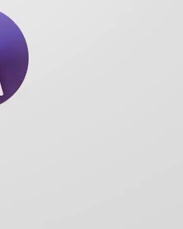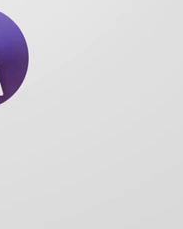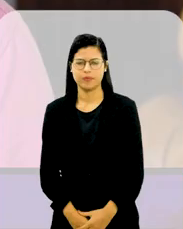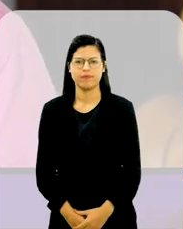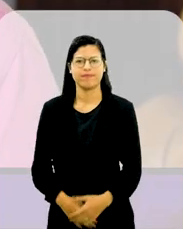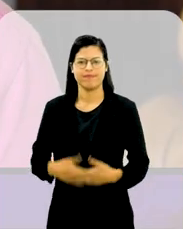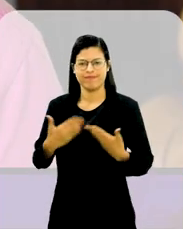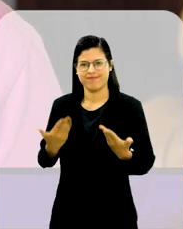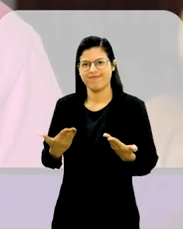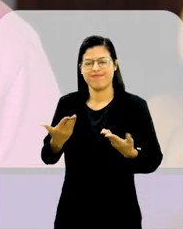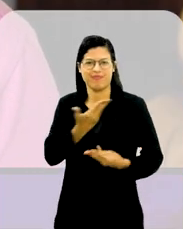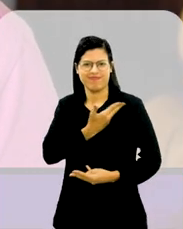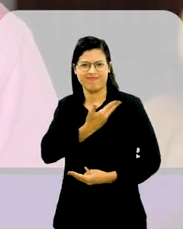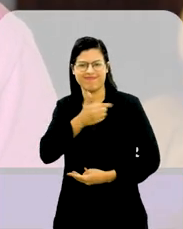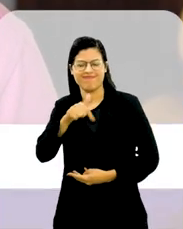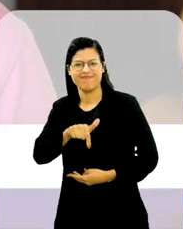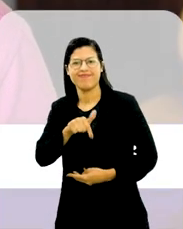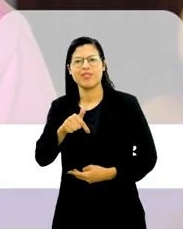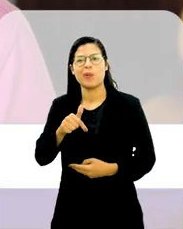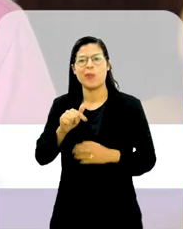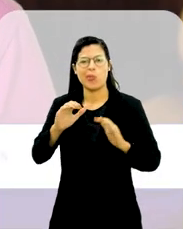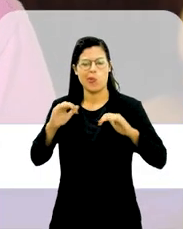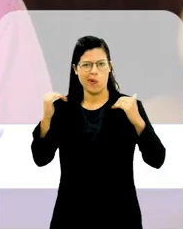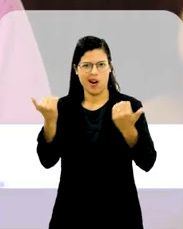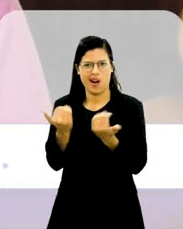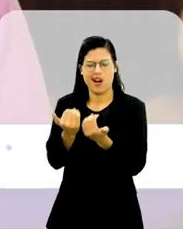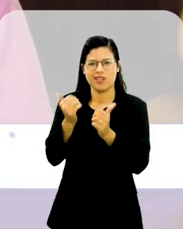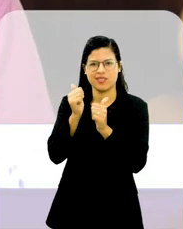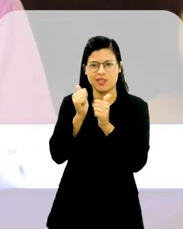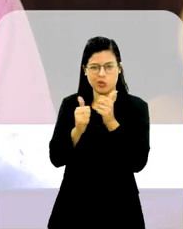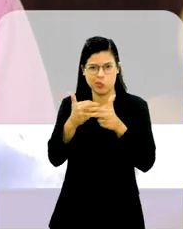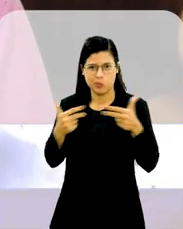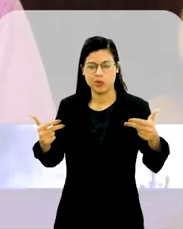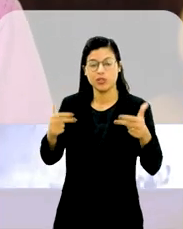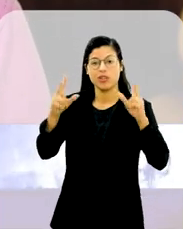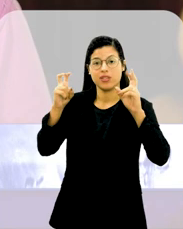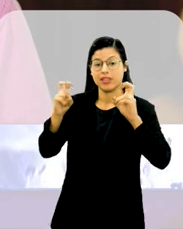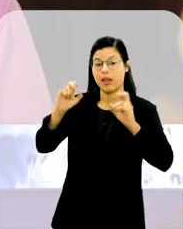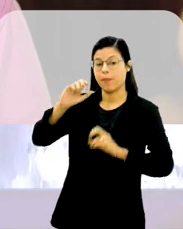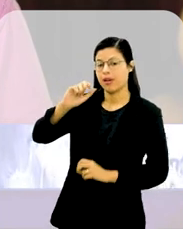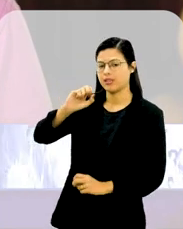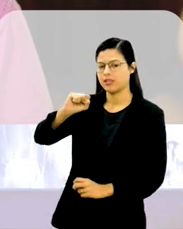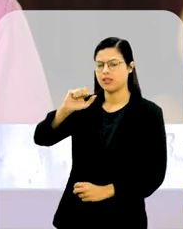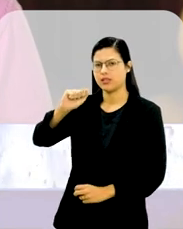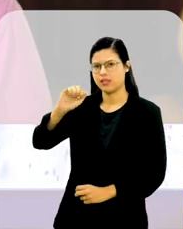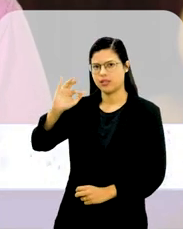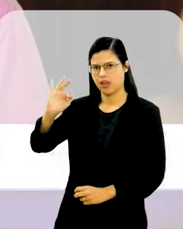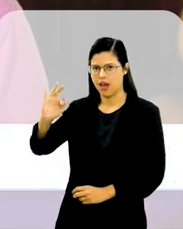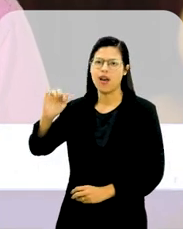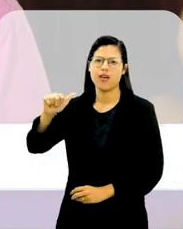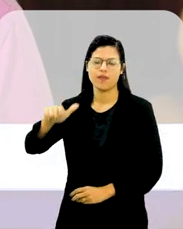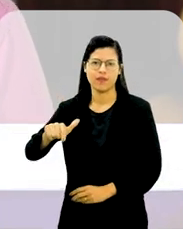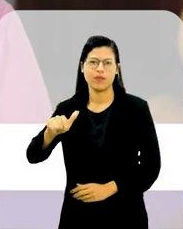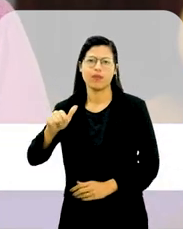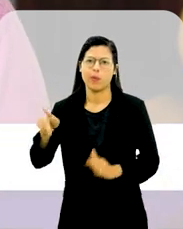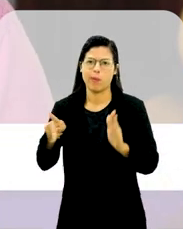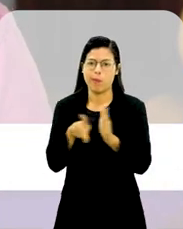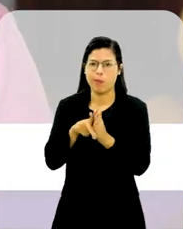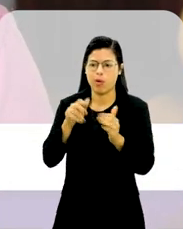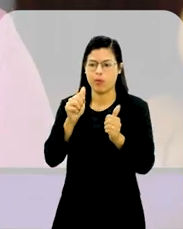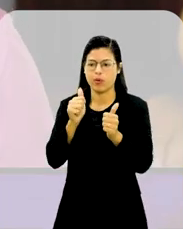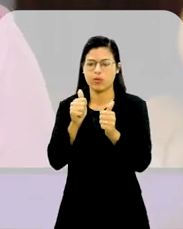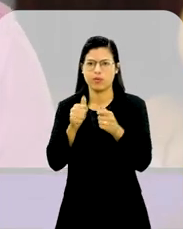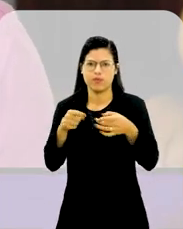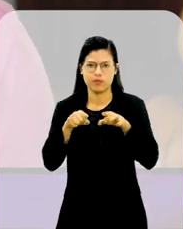esportiva muito bem meus amigos do Arena esportiva estamos de volta com o tema a safia a sociedade anônima do futebol